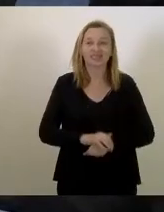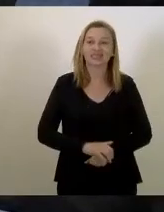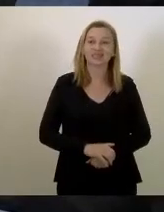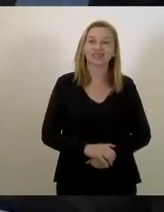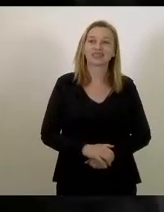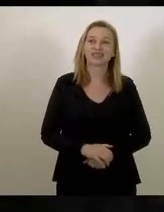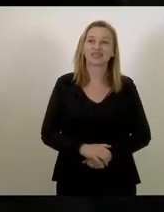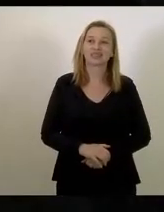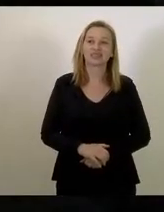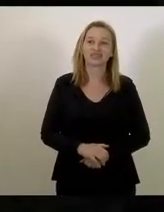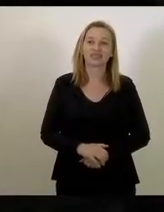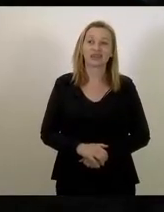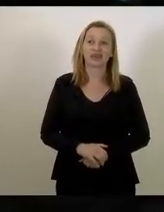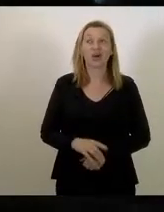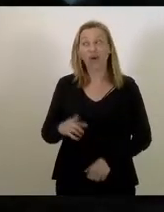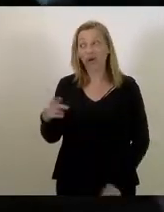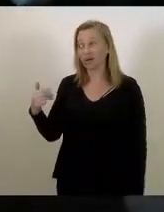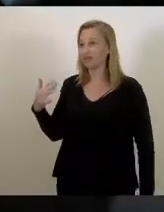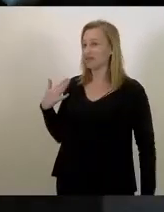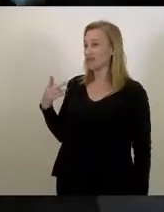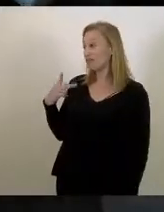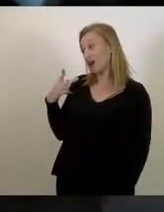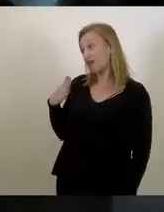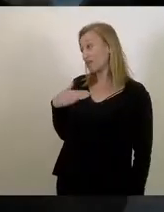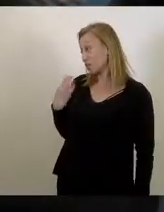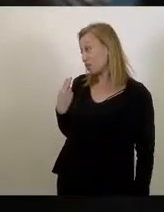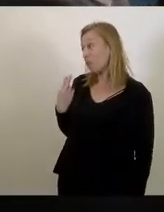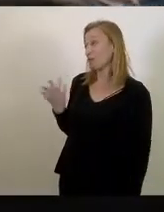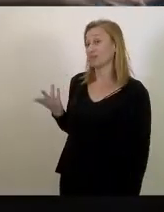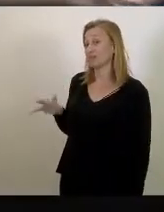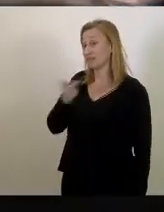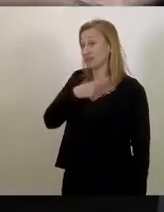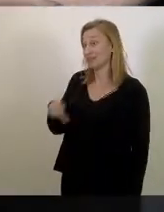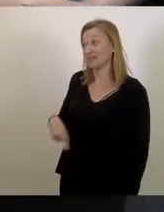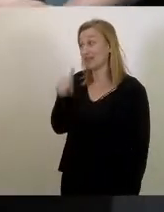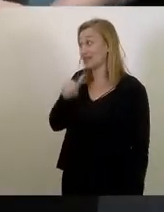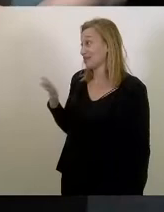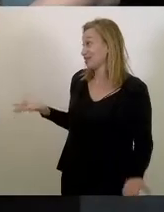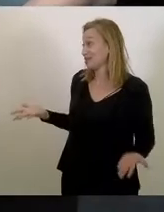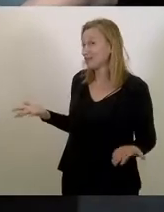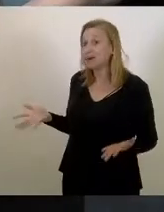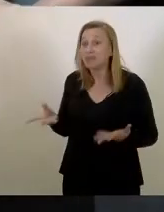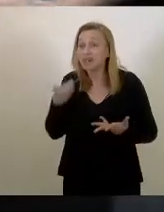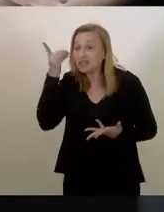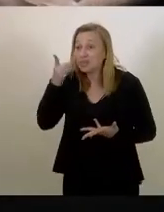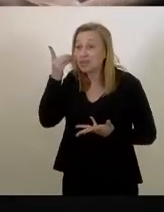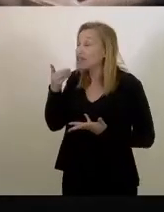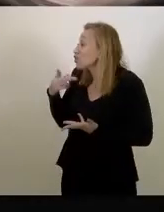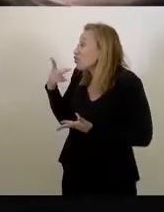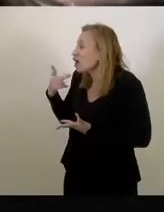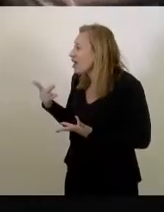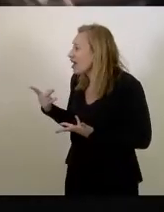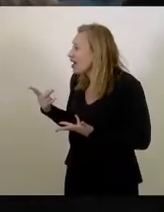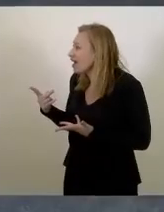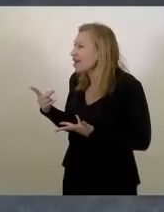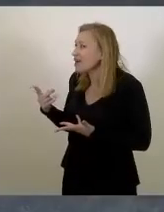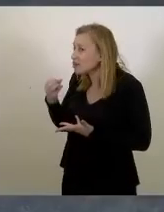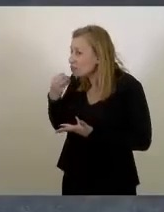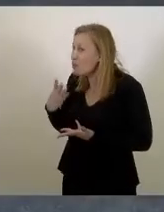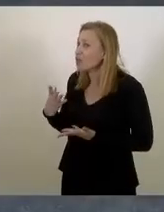quando votei na tributação citada senhora presidenta Mas eu deputado eu a citei positivamente